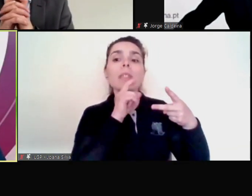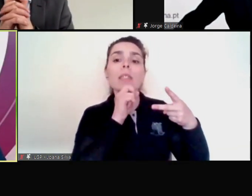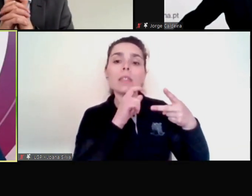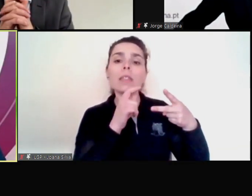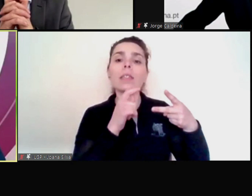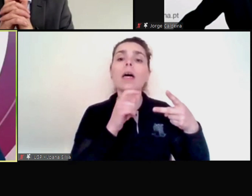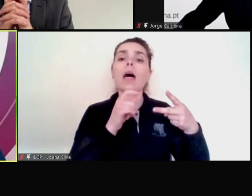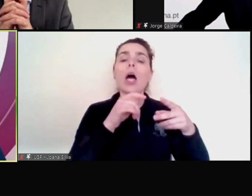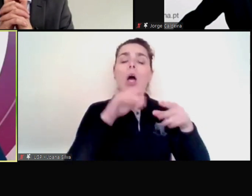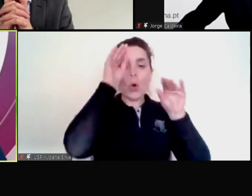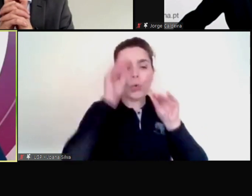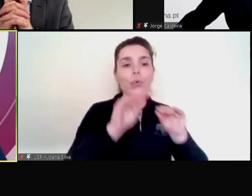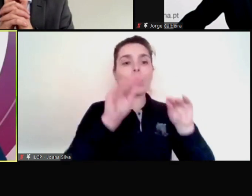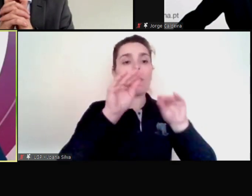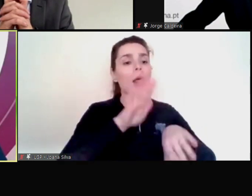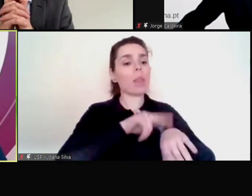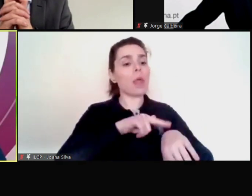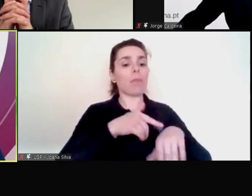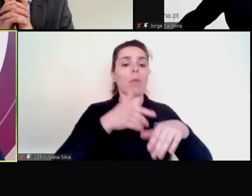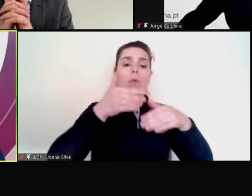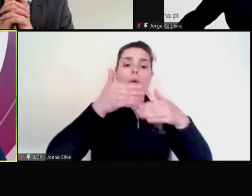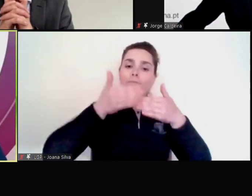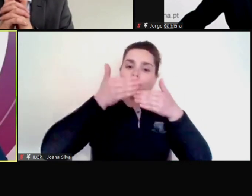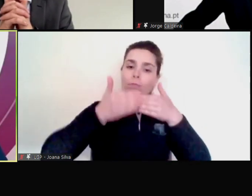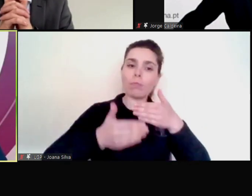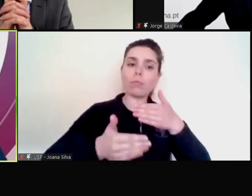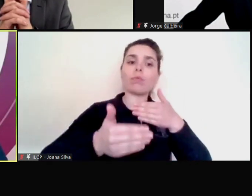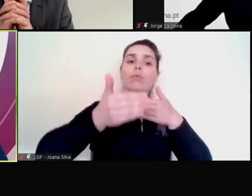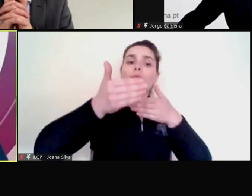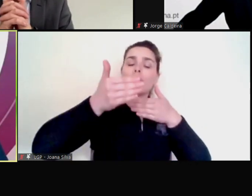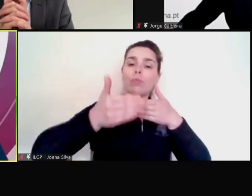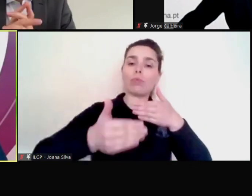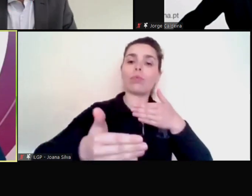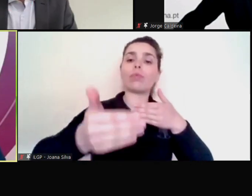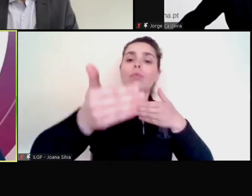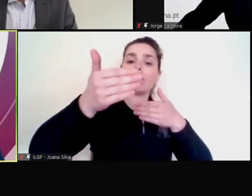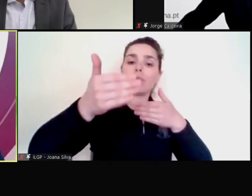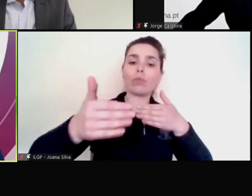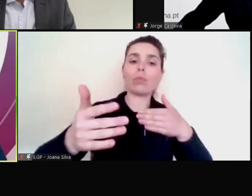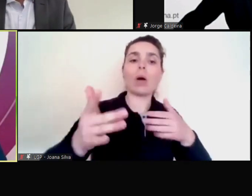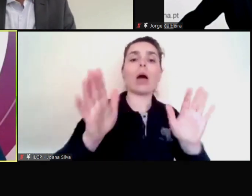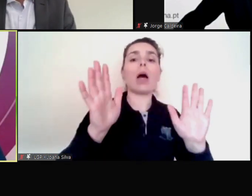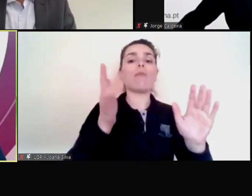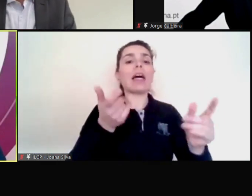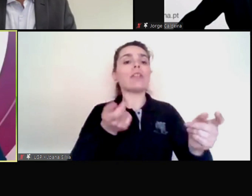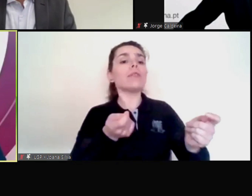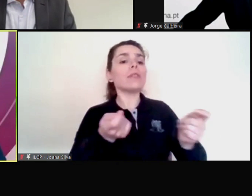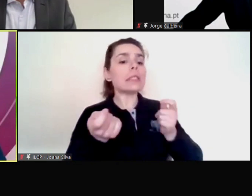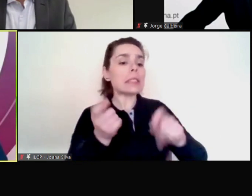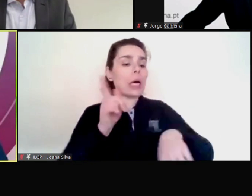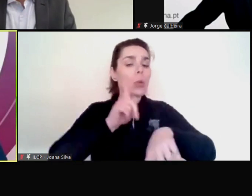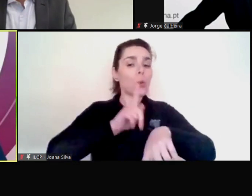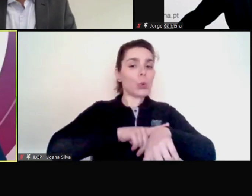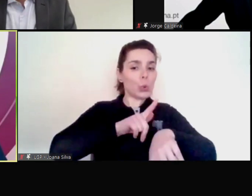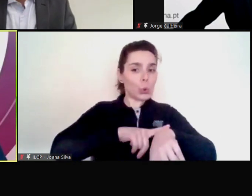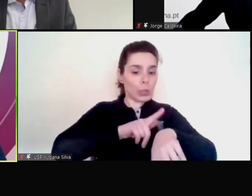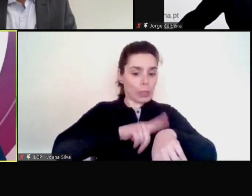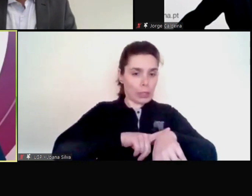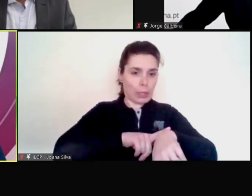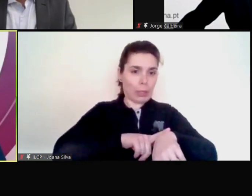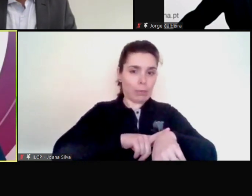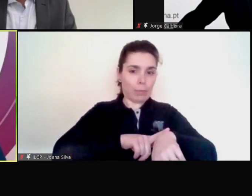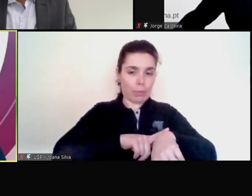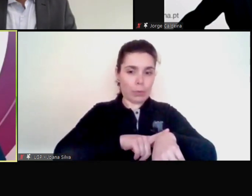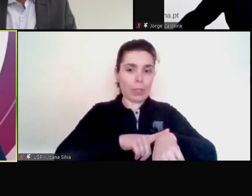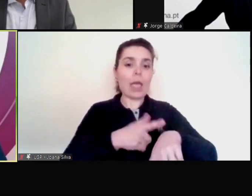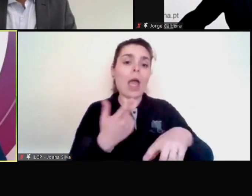espaçar a formação no tempo. Aquilo que nós nos dizemos Spaced Learning, ainda usamos muito os termos ingleses. E este modelo do